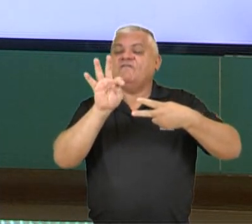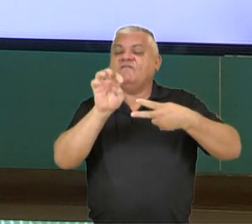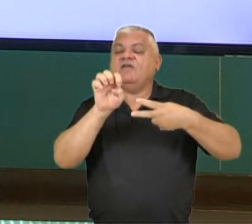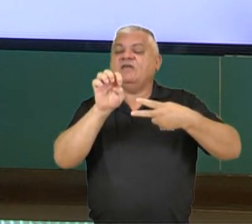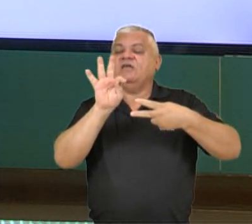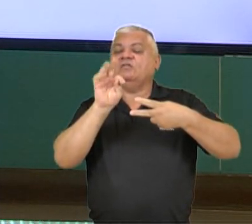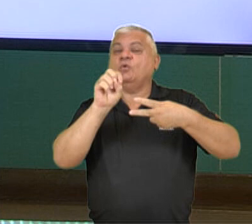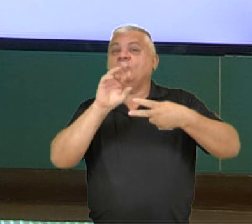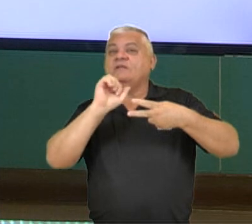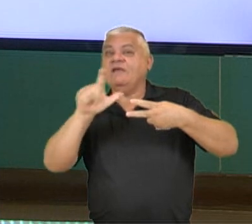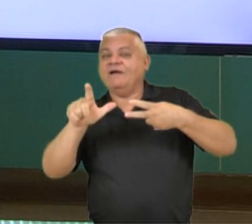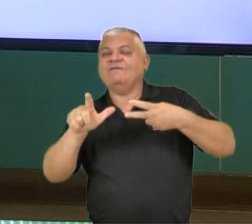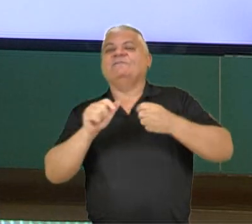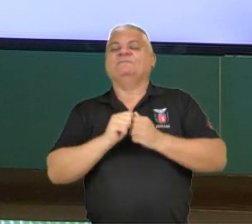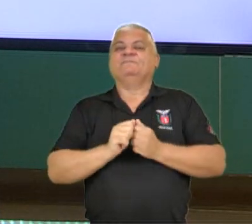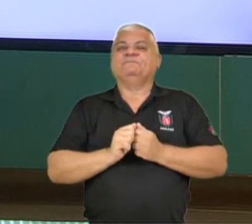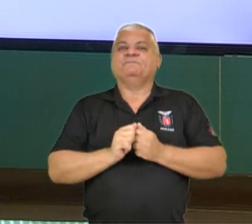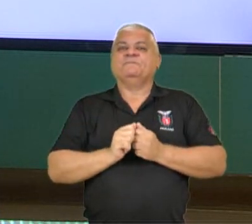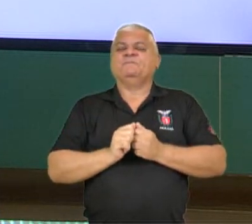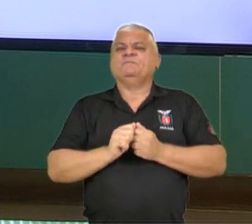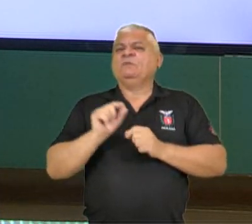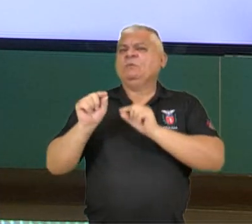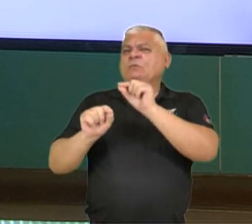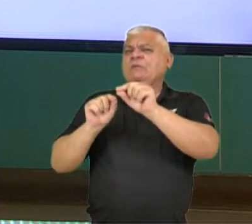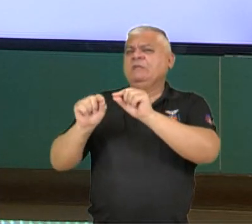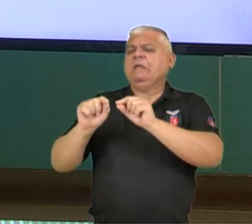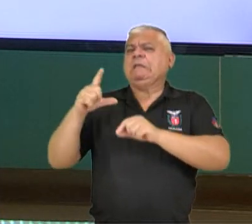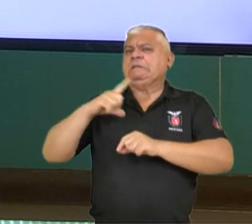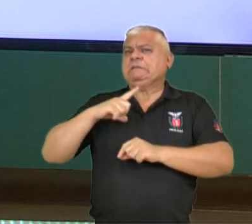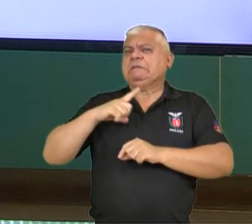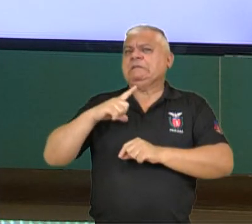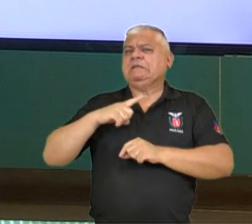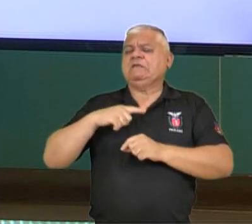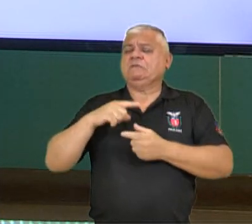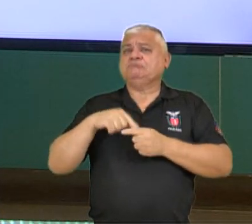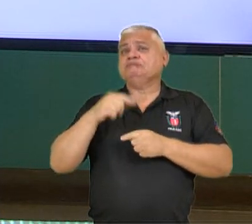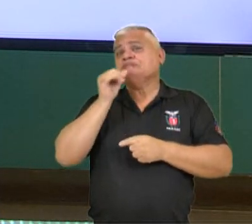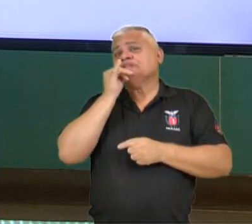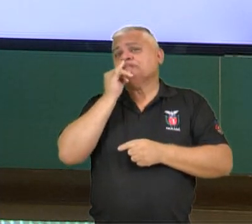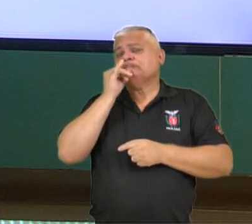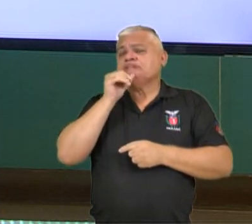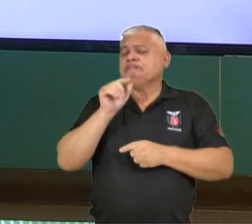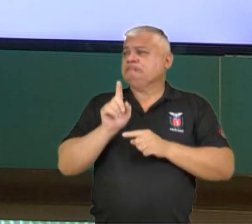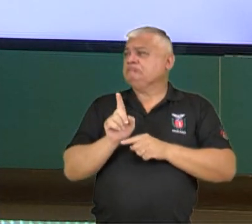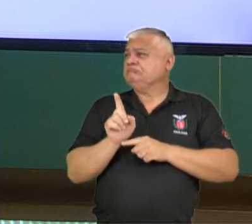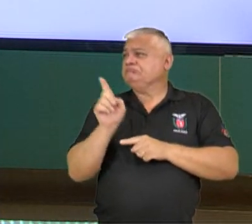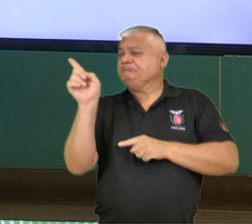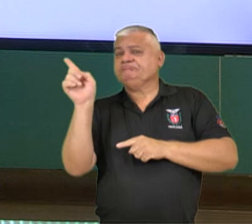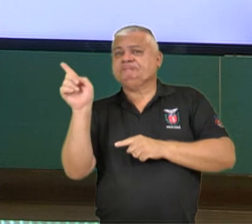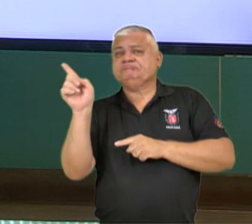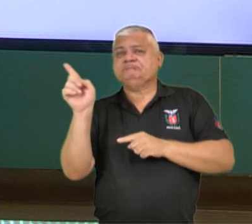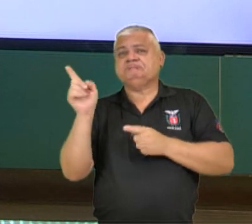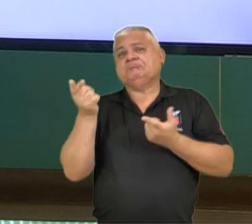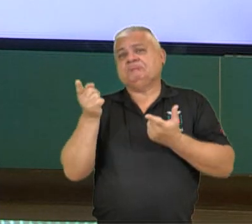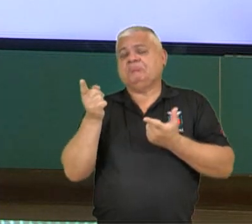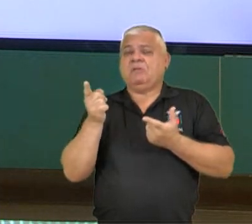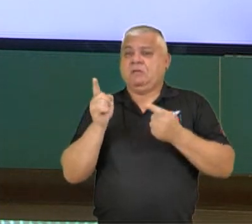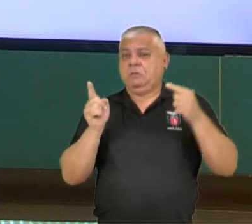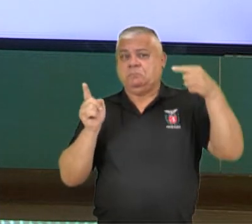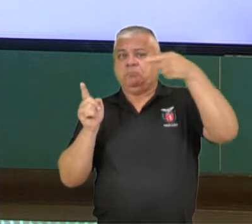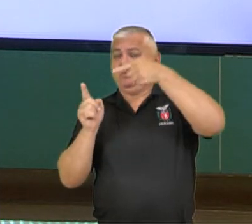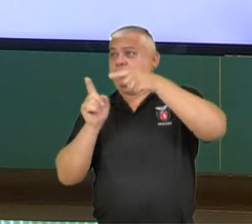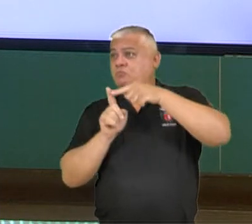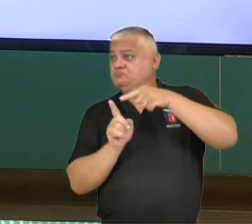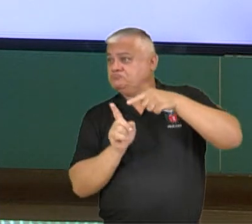respectiva unidade. A grandeza vetorial é representada por um vetor. E esse vetor, ele tem aqui basicamente uma